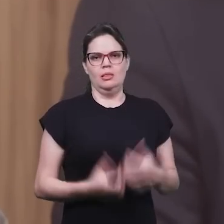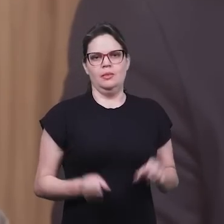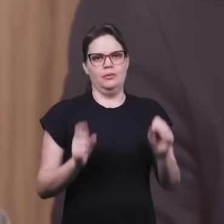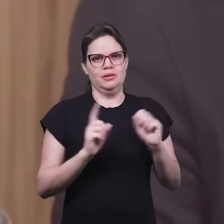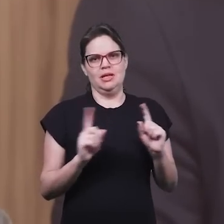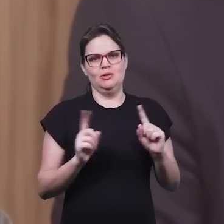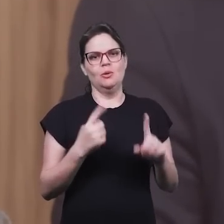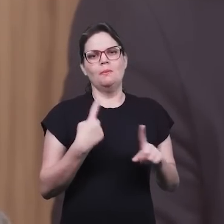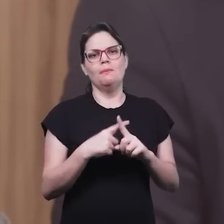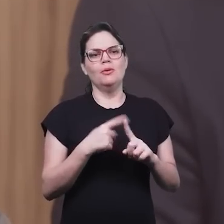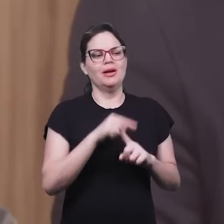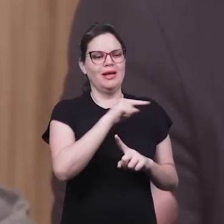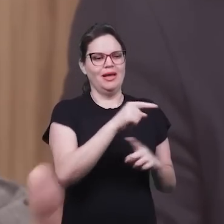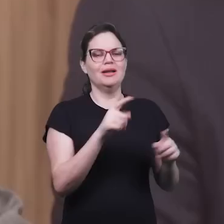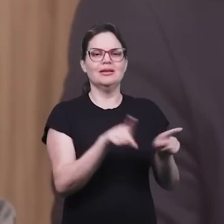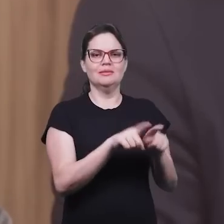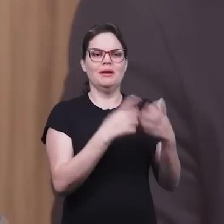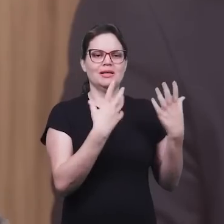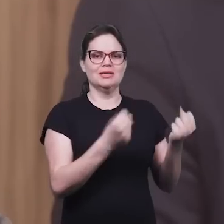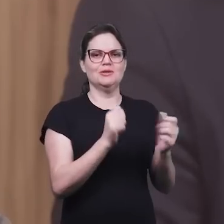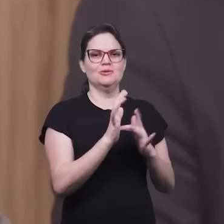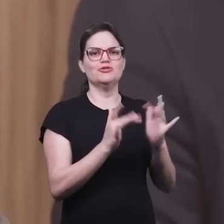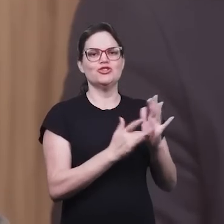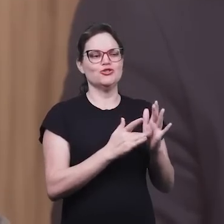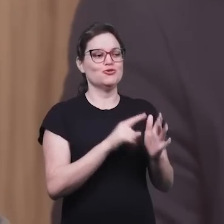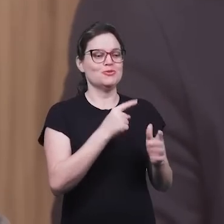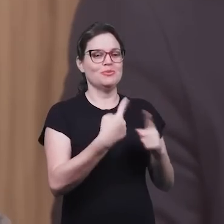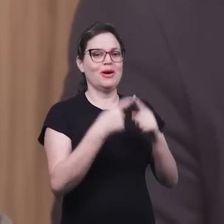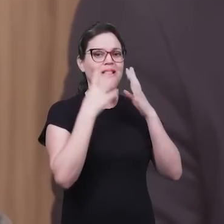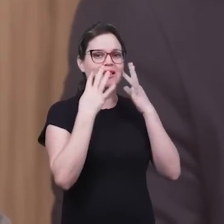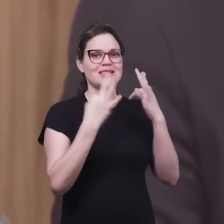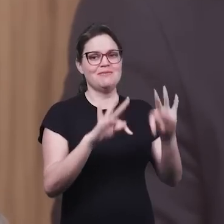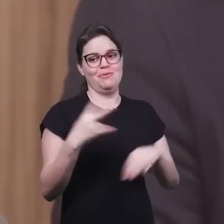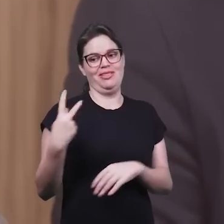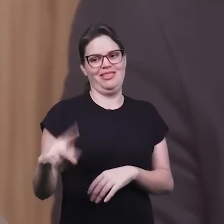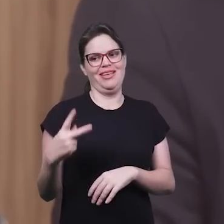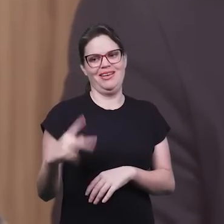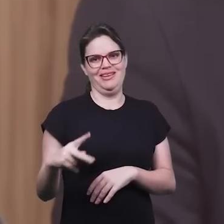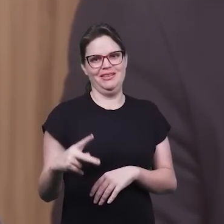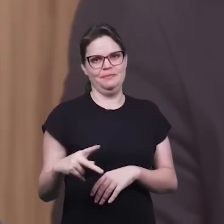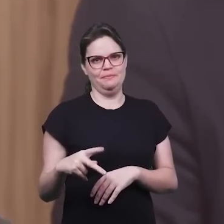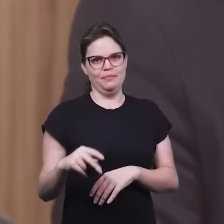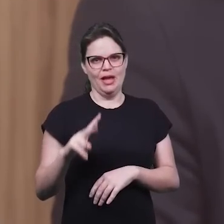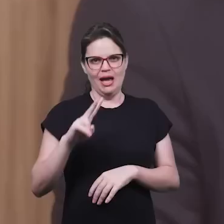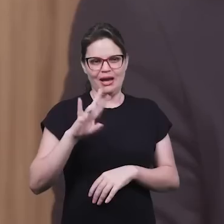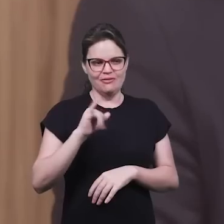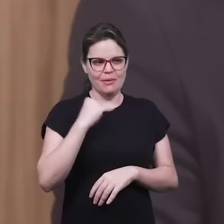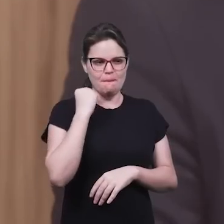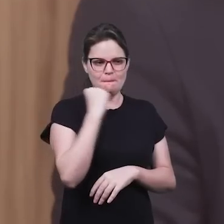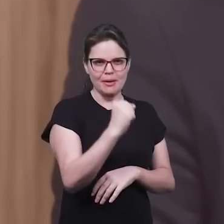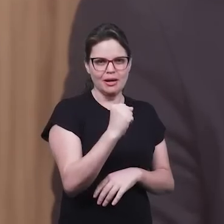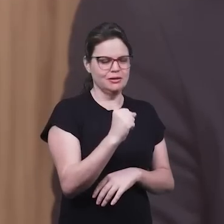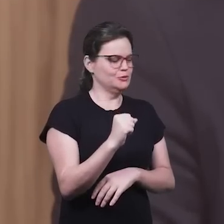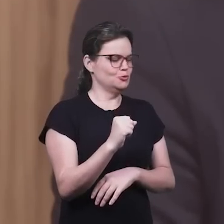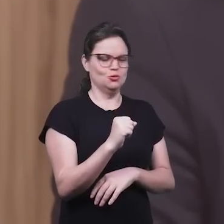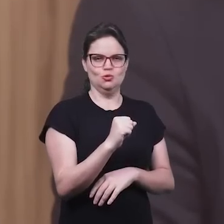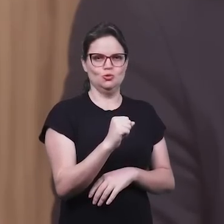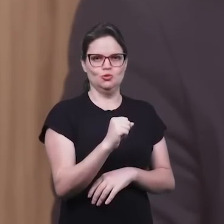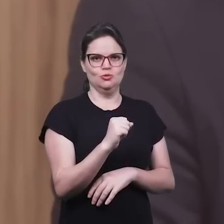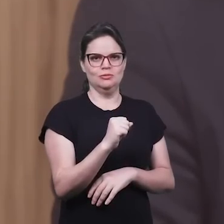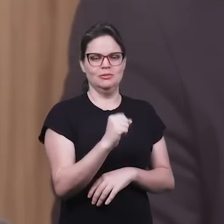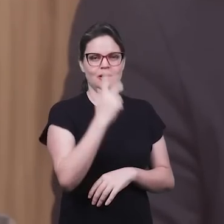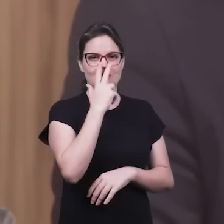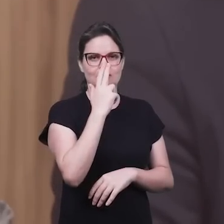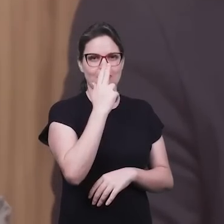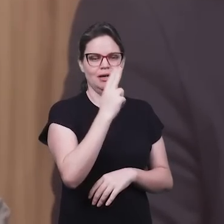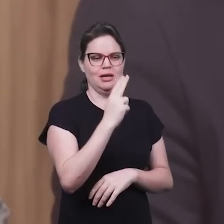aceitou, porque ela aceitou a Jesus naquele instante. E ao invés de matar o servo de Deus,